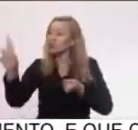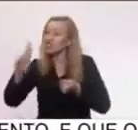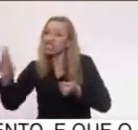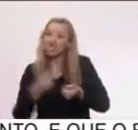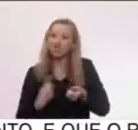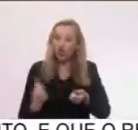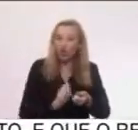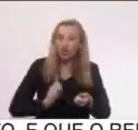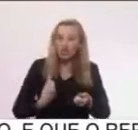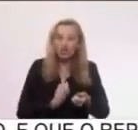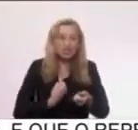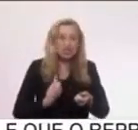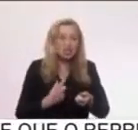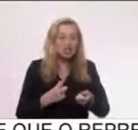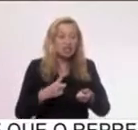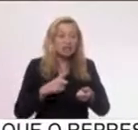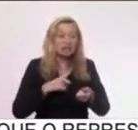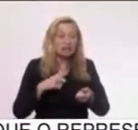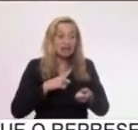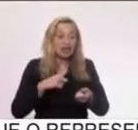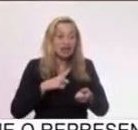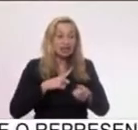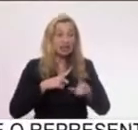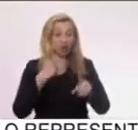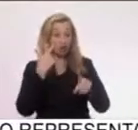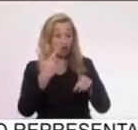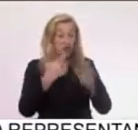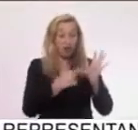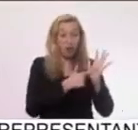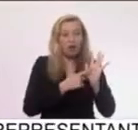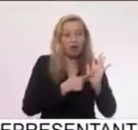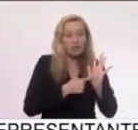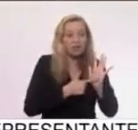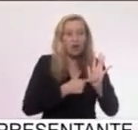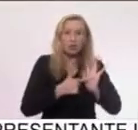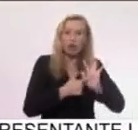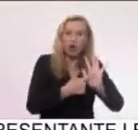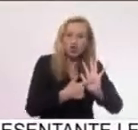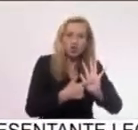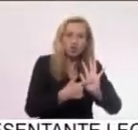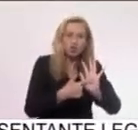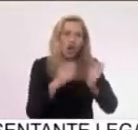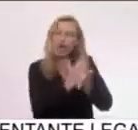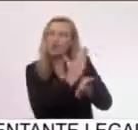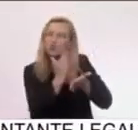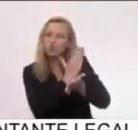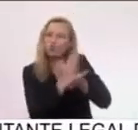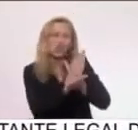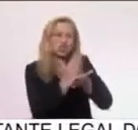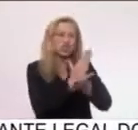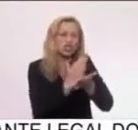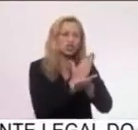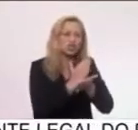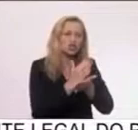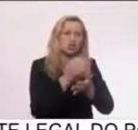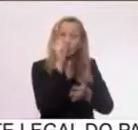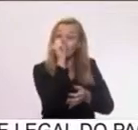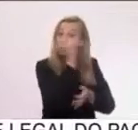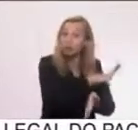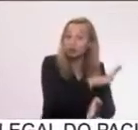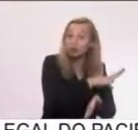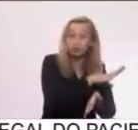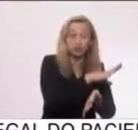nossas que têm o desplante, e aqui eu trago à tona algumas dos